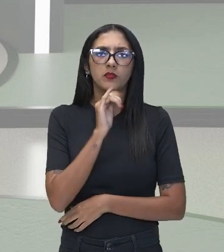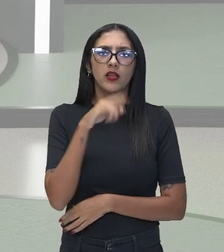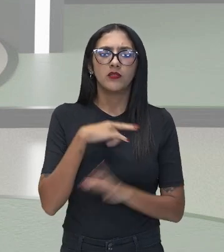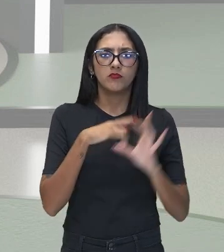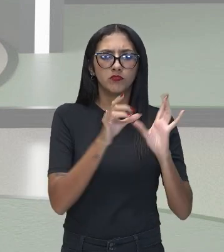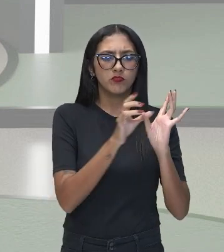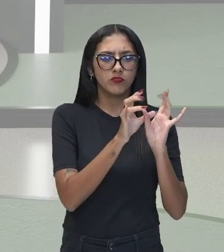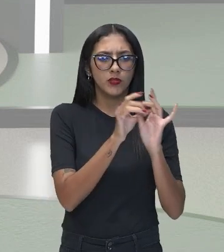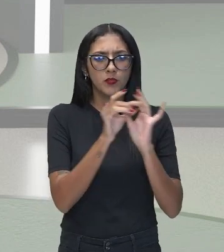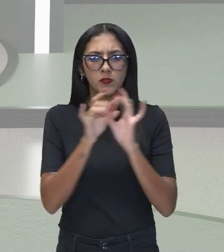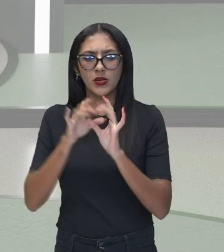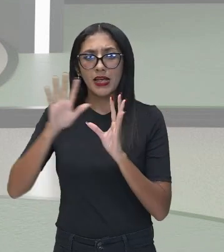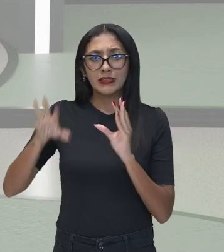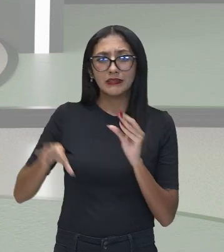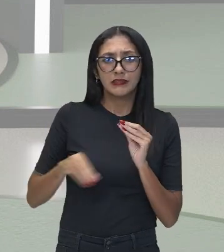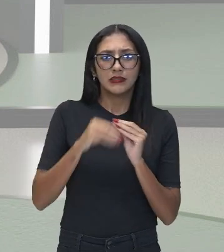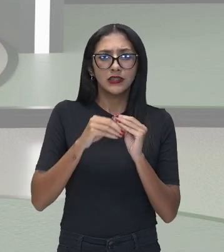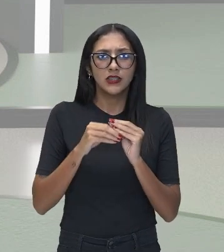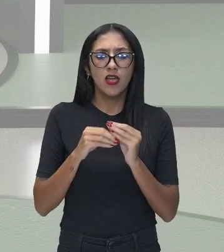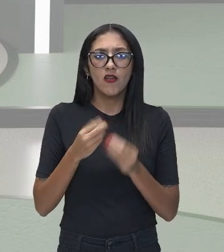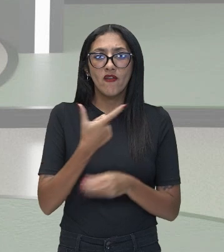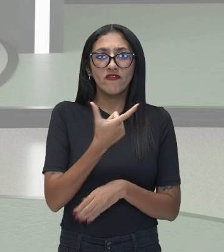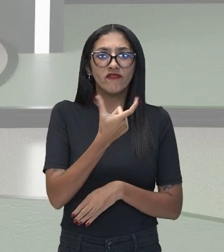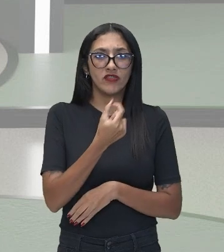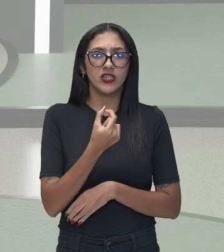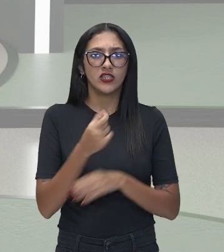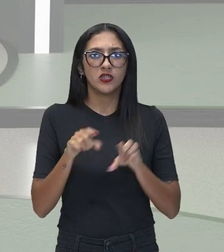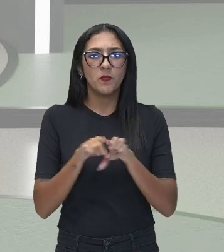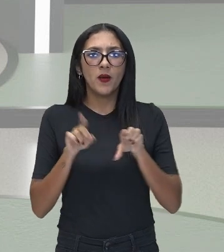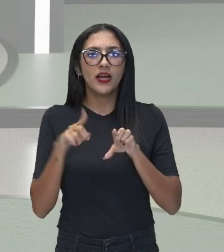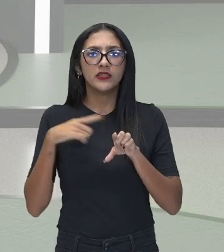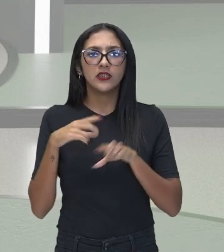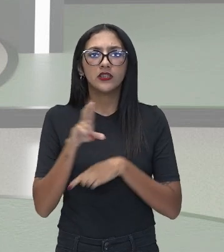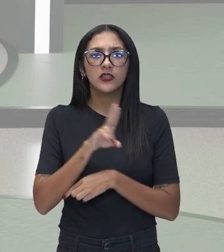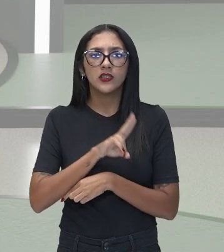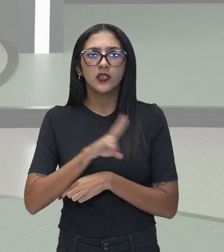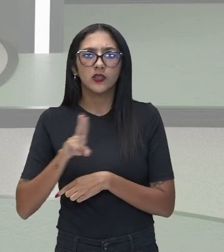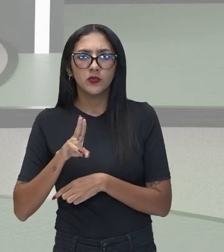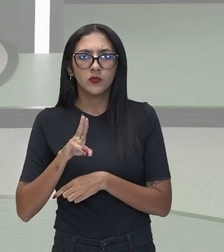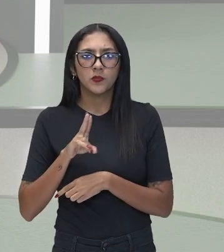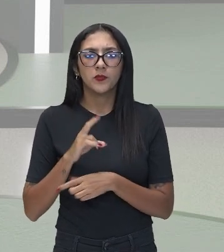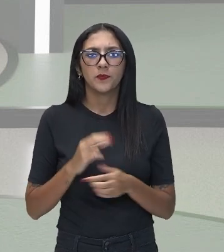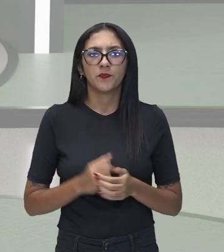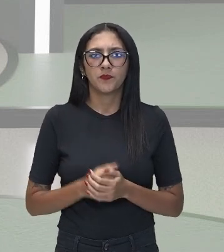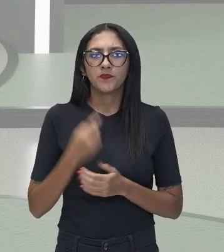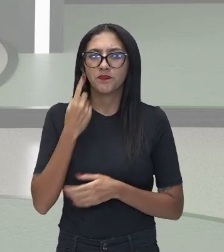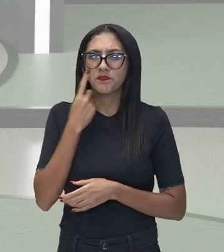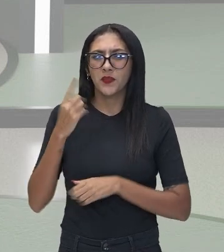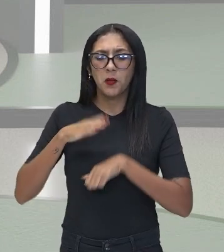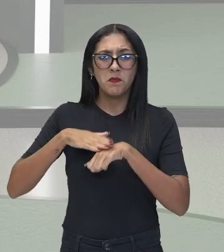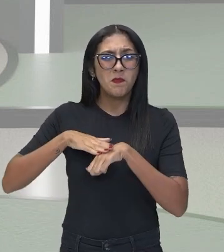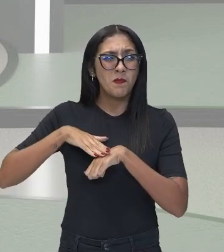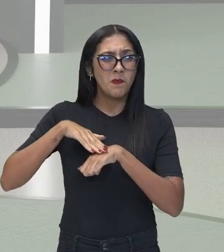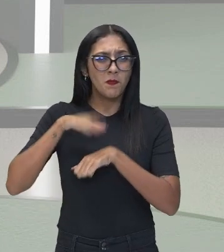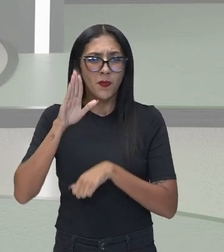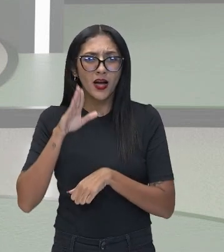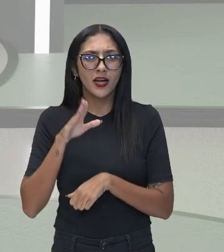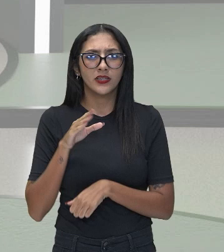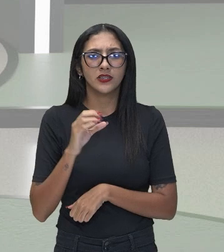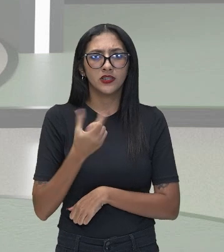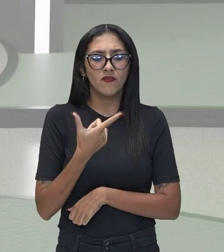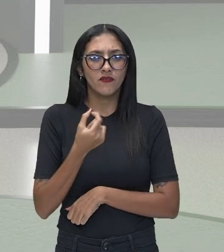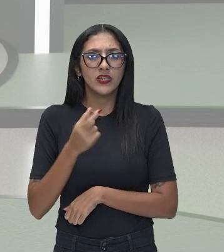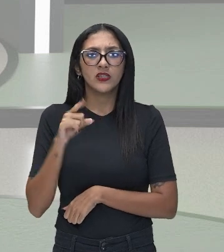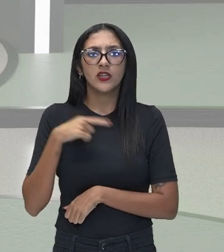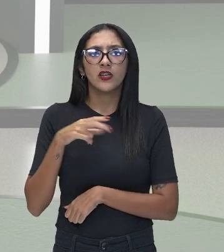até 20 unidades, aí eles vão se chamar oligosacarídeos. E quando tem mais do que 20 unidades, eles vão